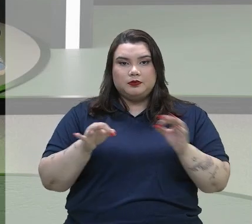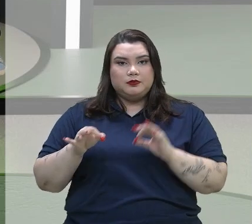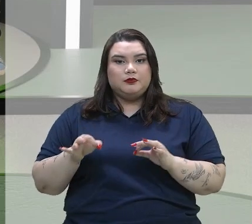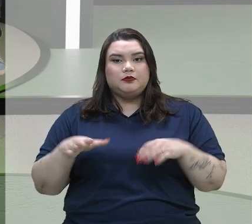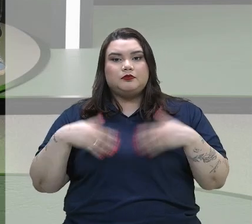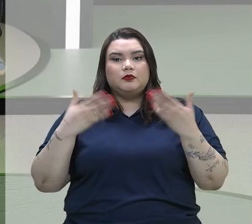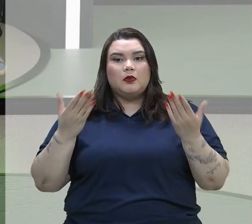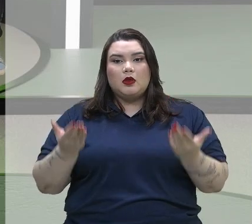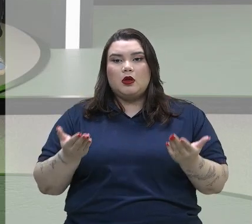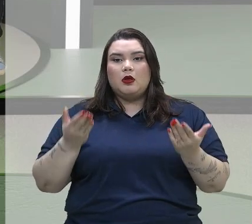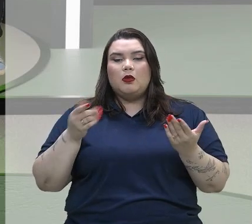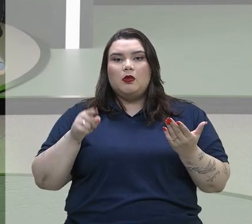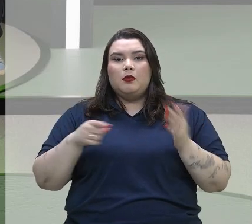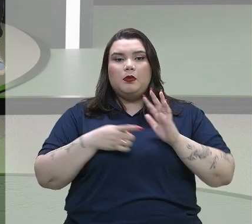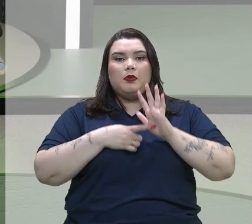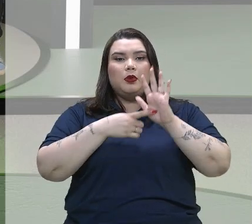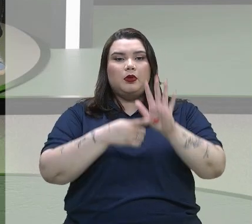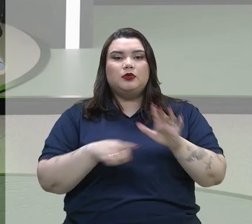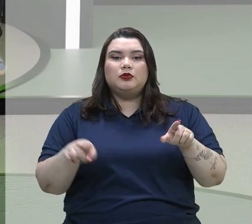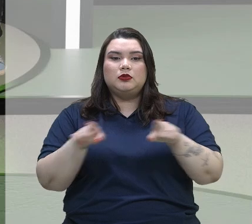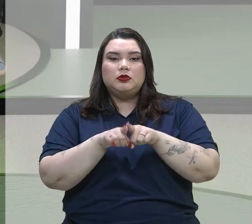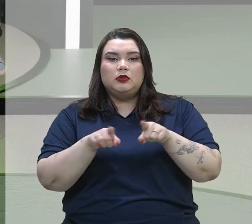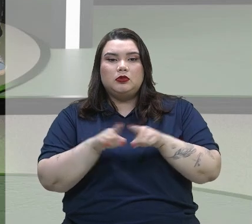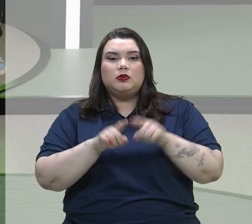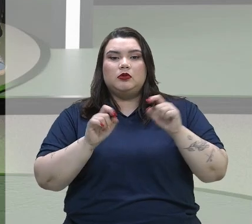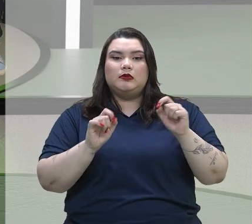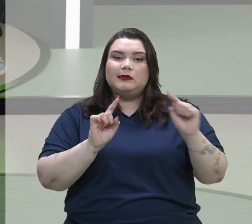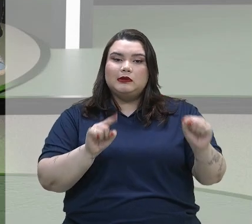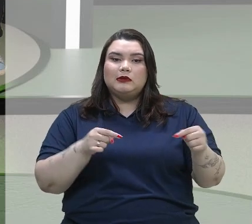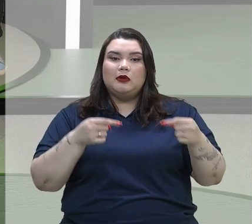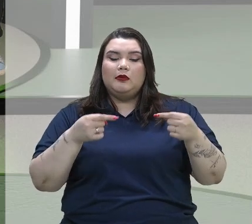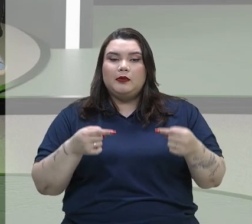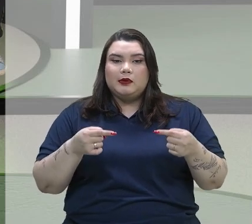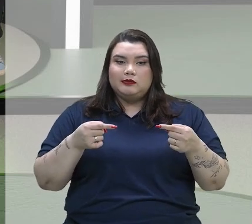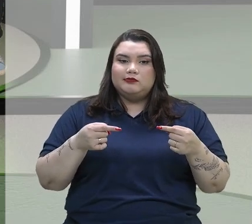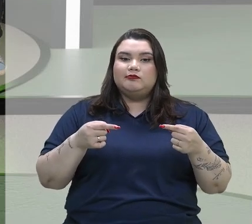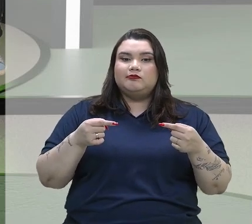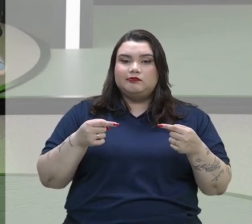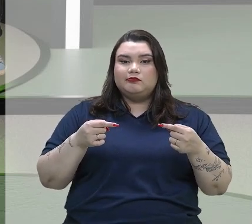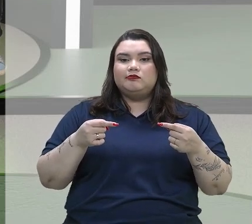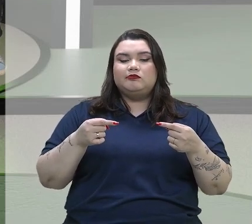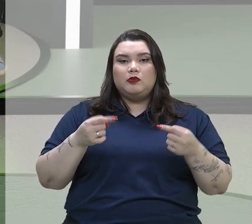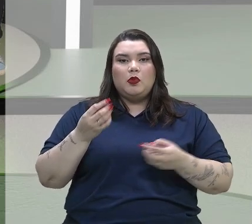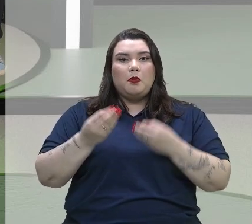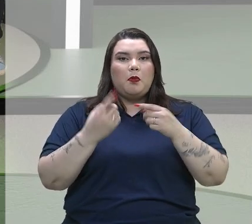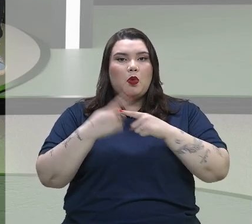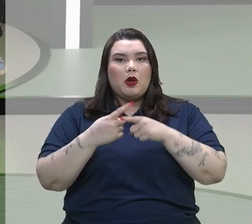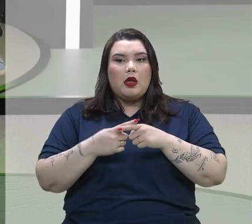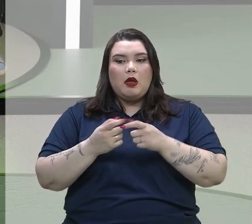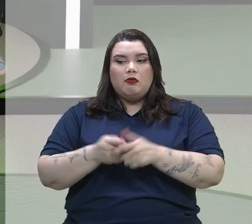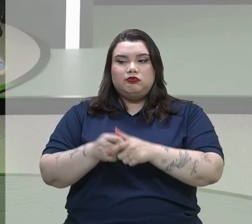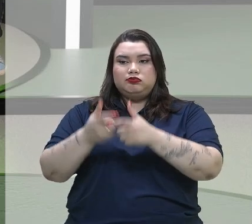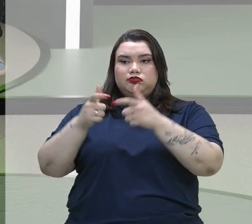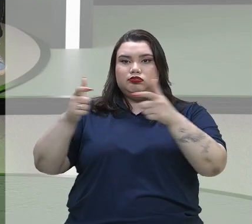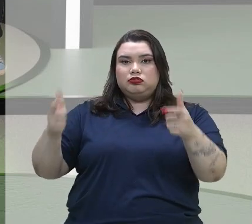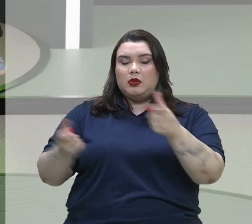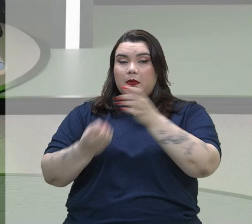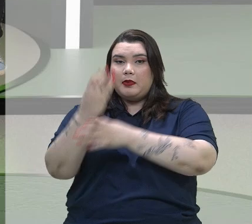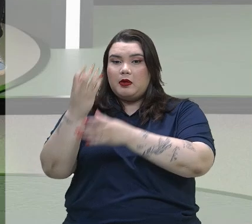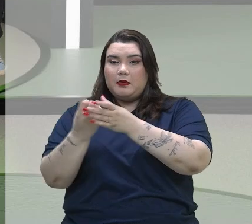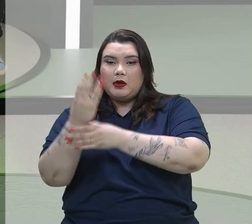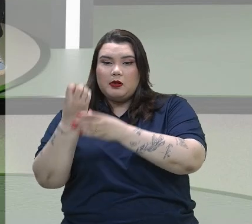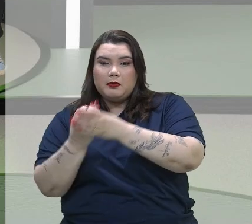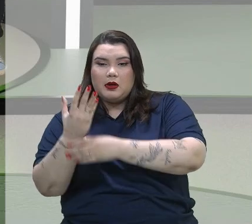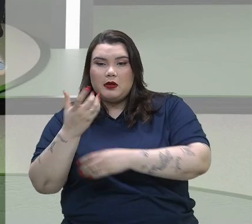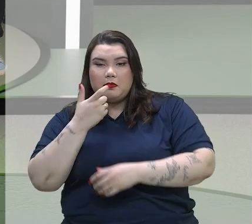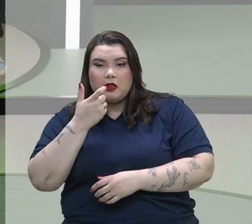Então, apresenta também desafios. Essa grande produção, essa escala de produção de plástico